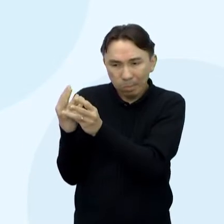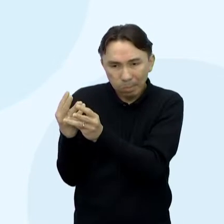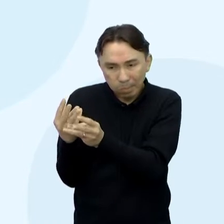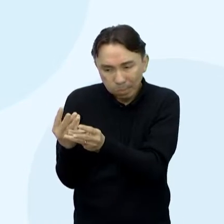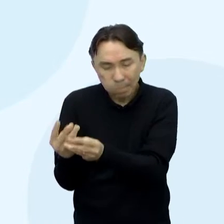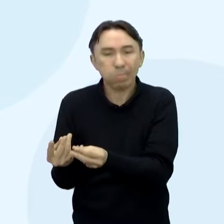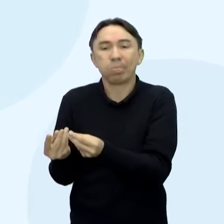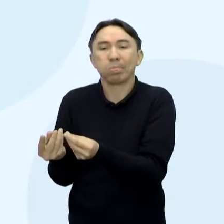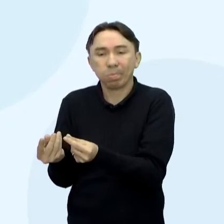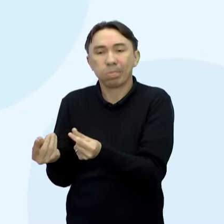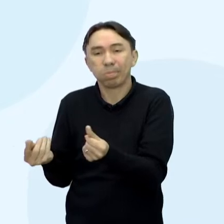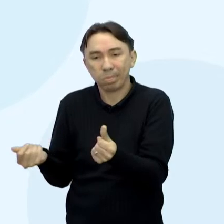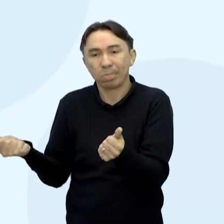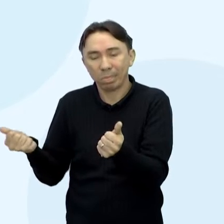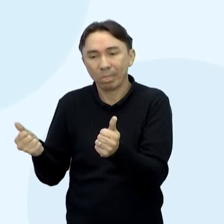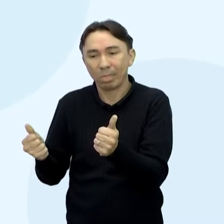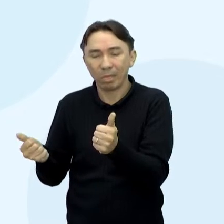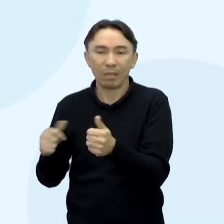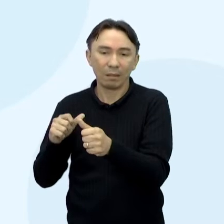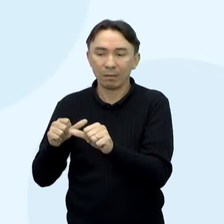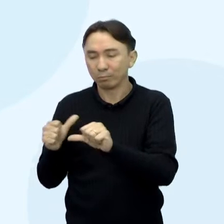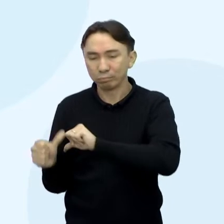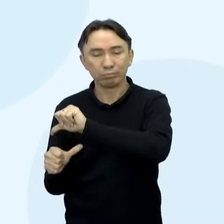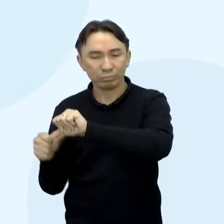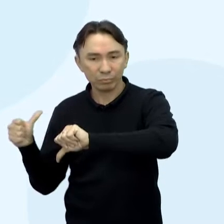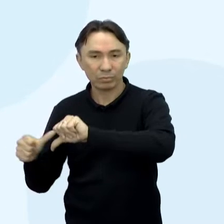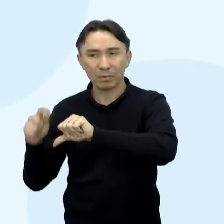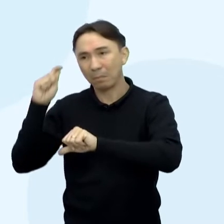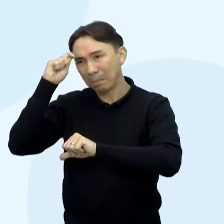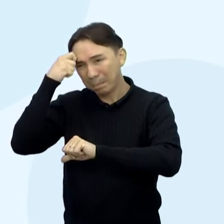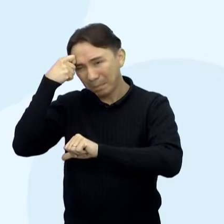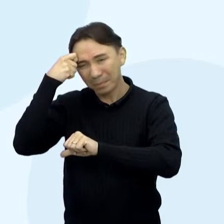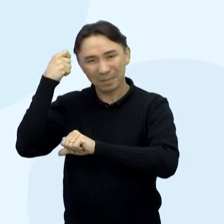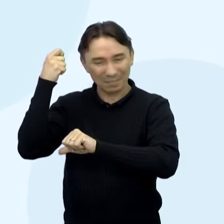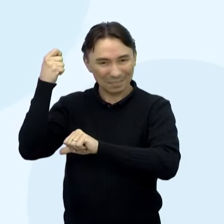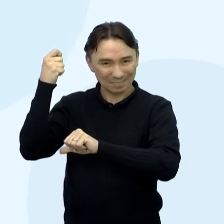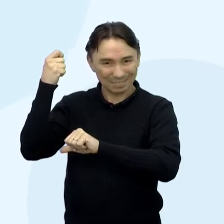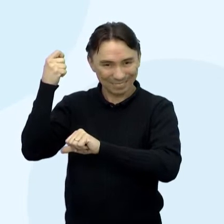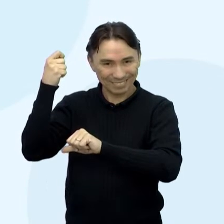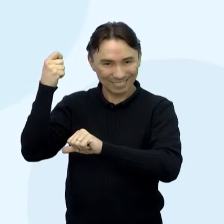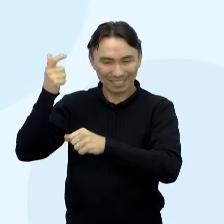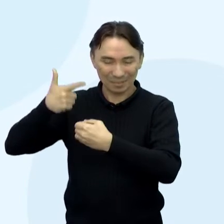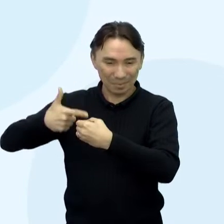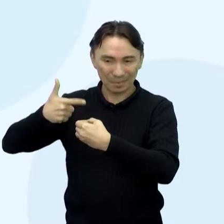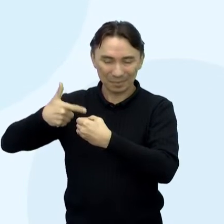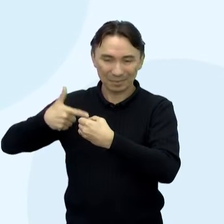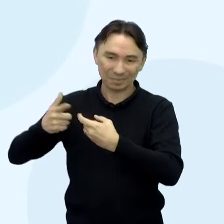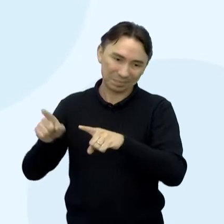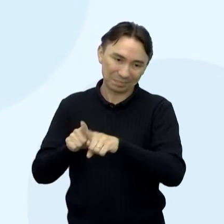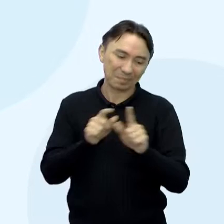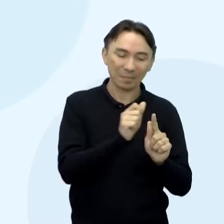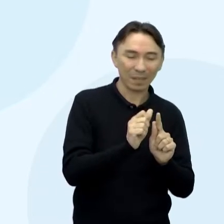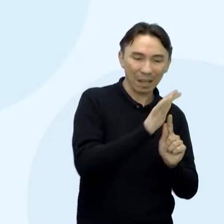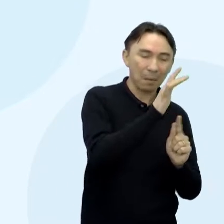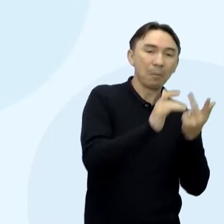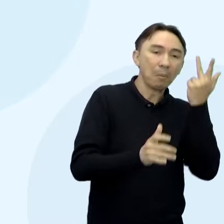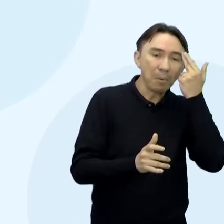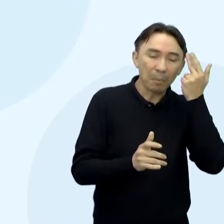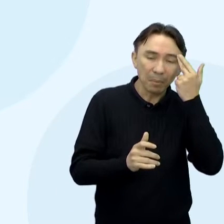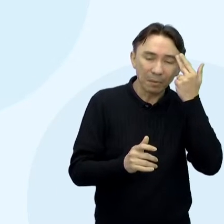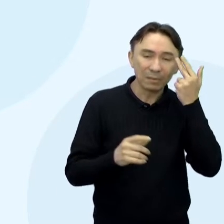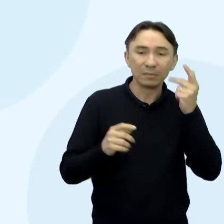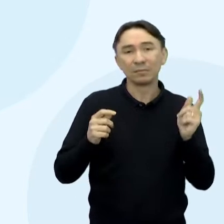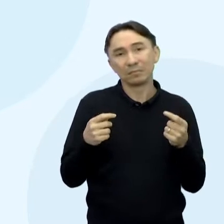biológicos formaram ali o petróleo, o gás natural, tá? Então esse recurso ele deve ser extraído do ambiente, ou seja,